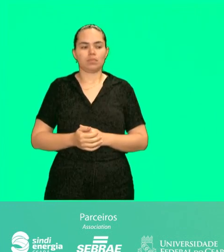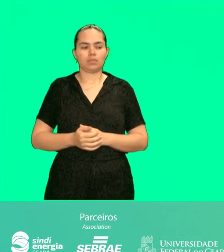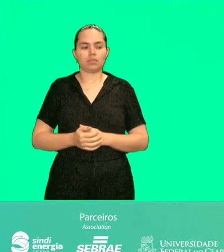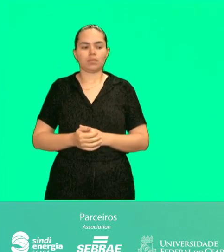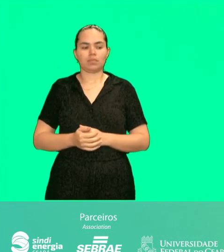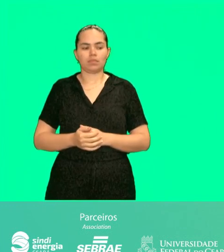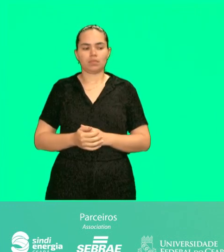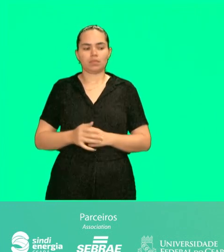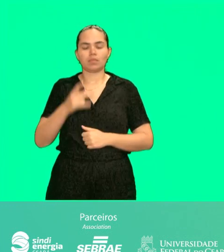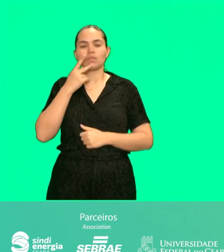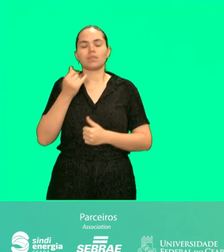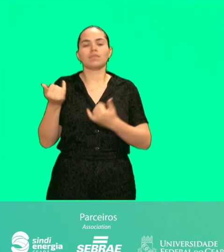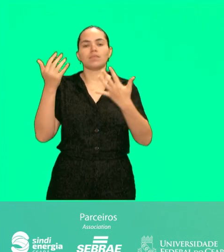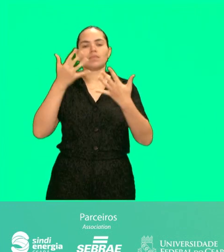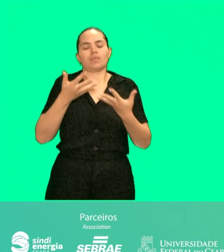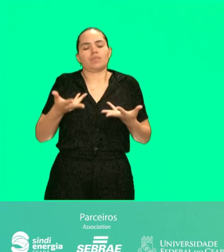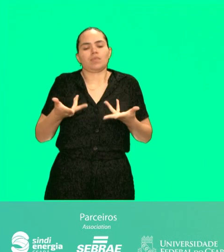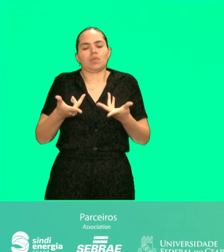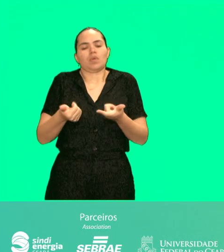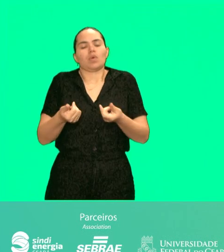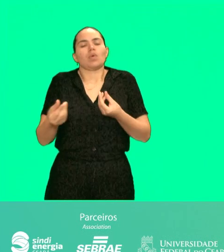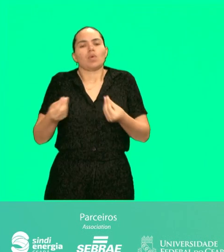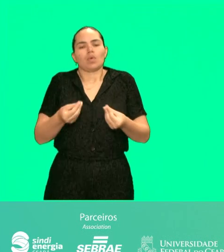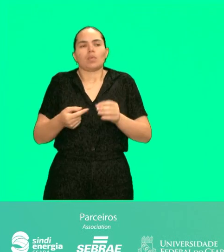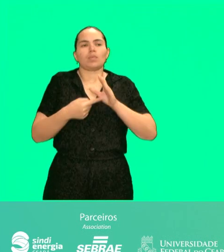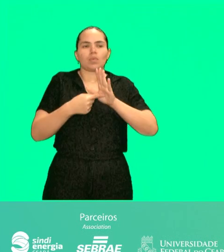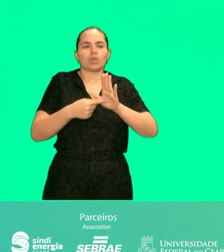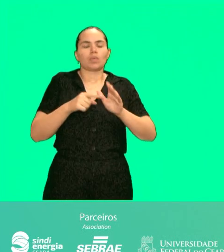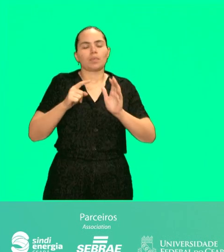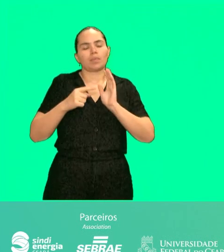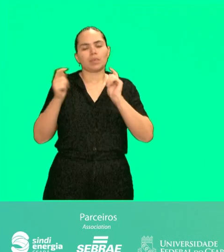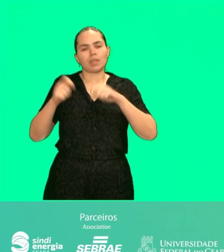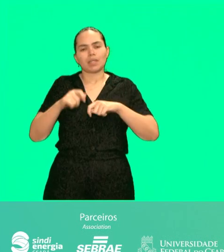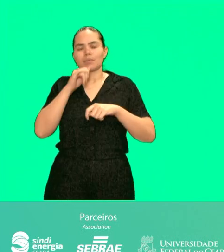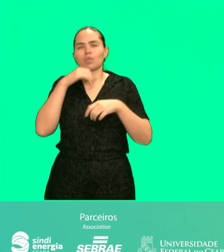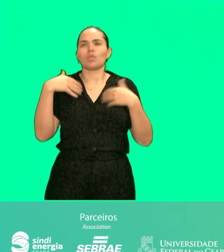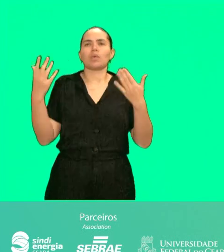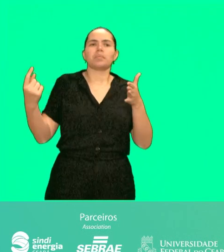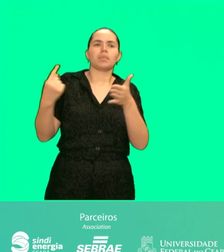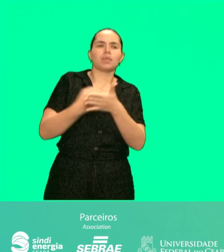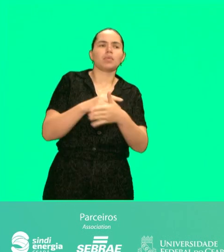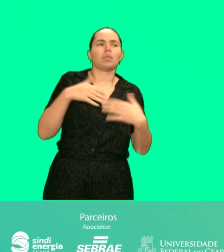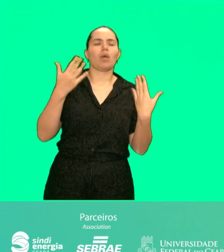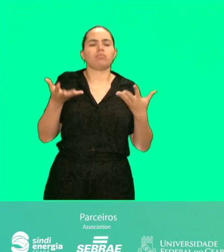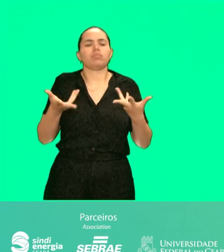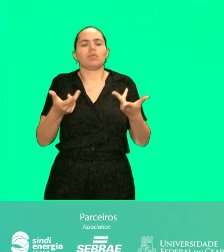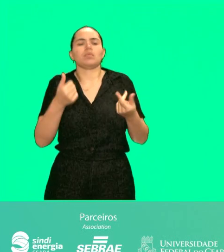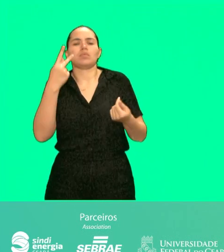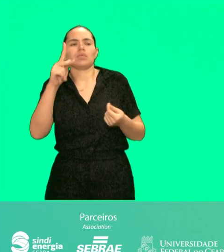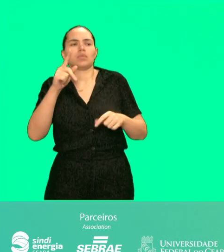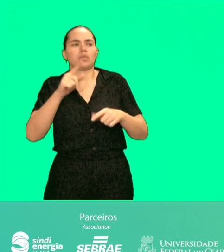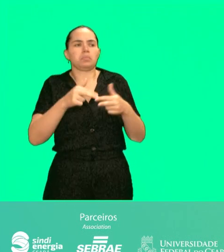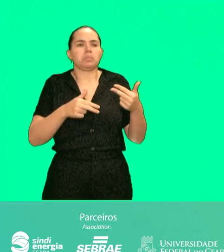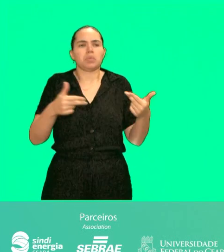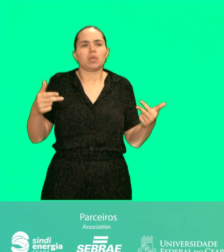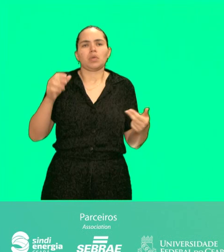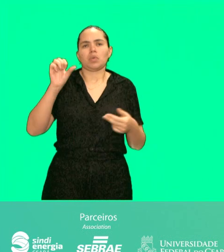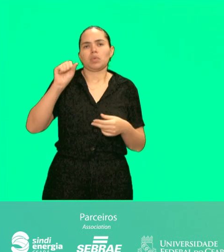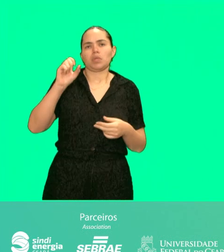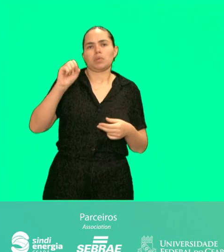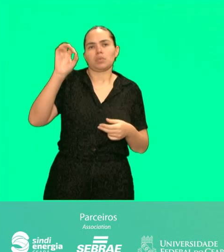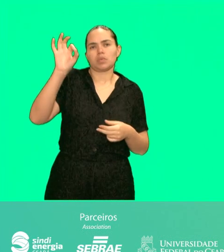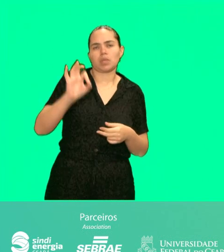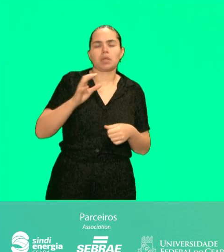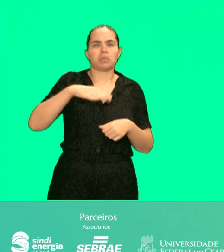eficiência, né? A gente costuma mostrar eficiência. Muita gente pergunta qual a eficiência do seu equipamento? 80%, mais de 80,